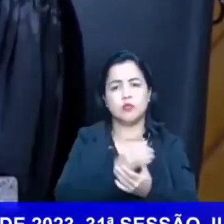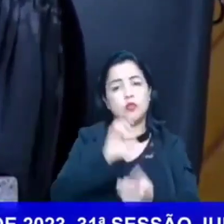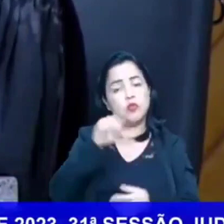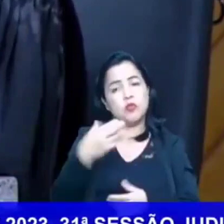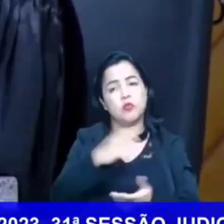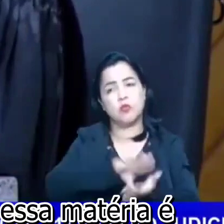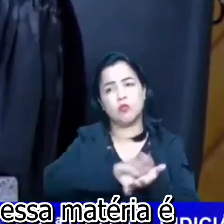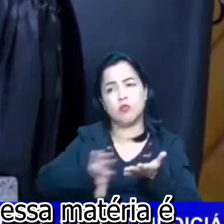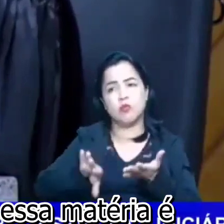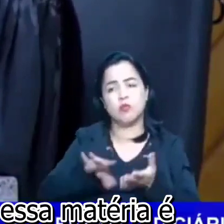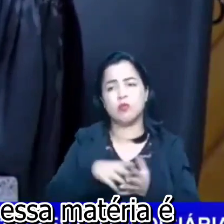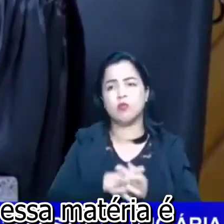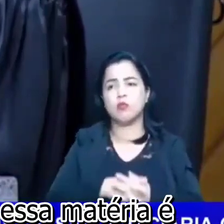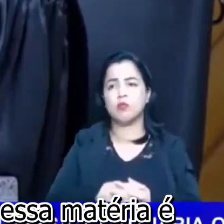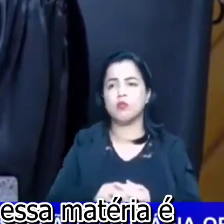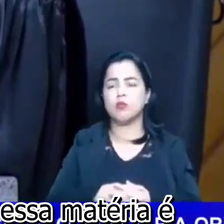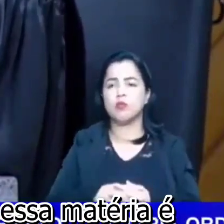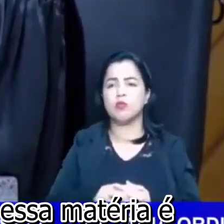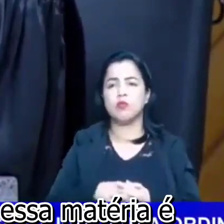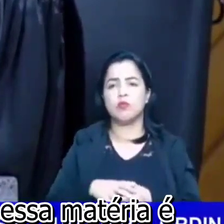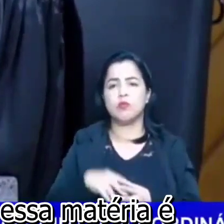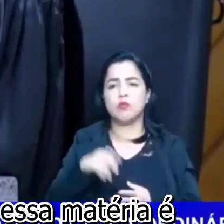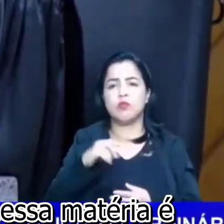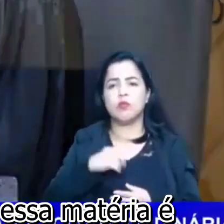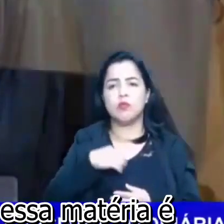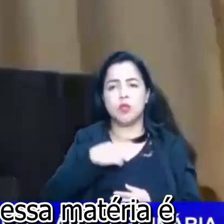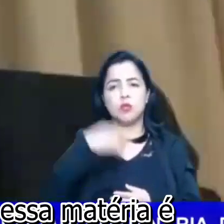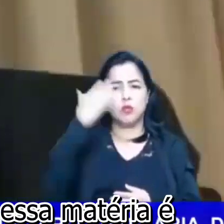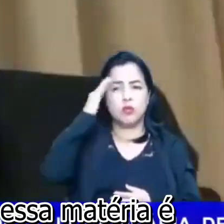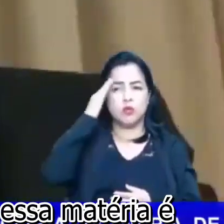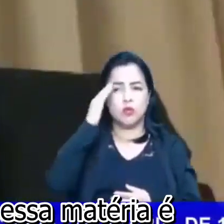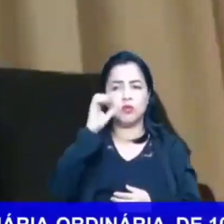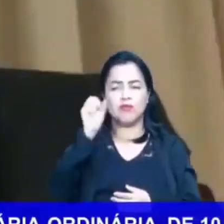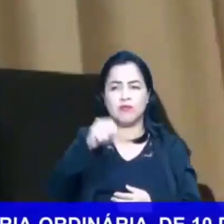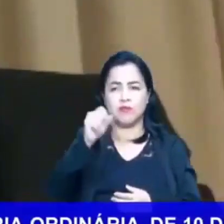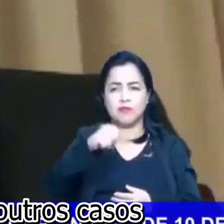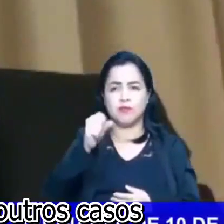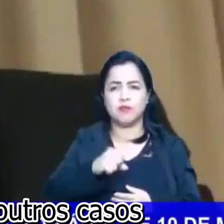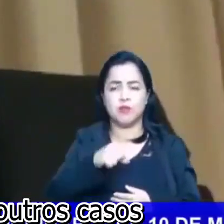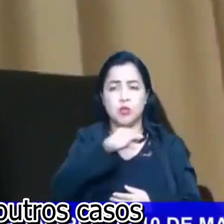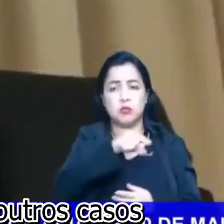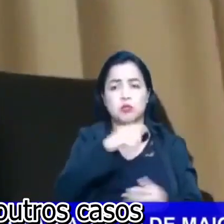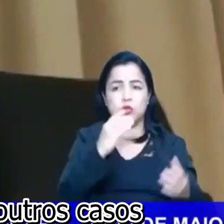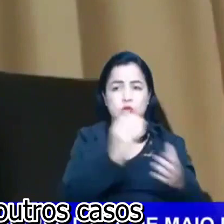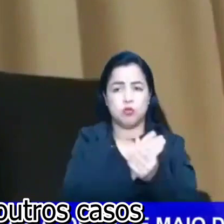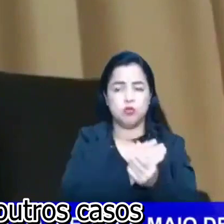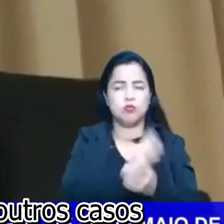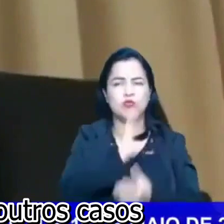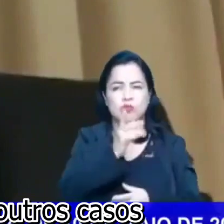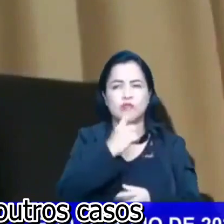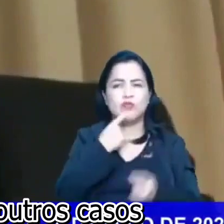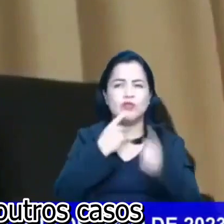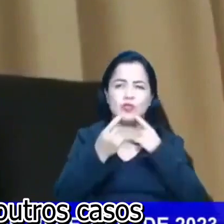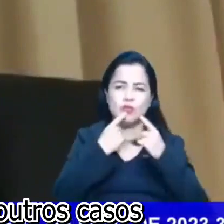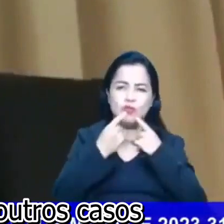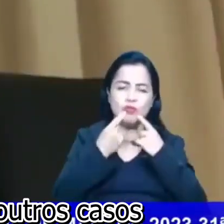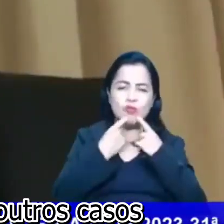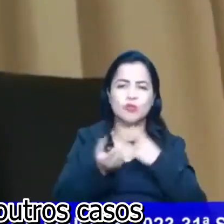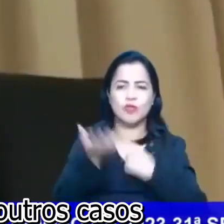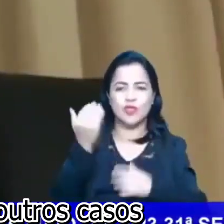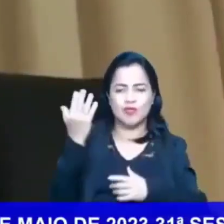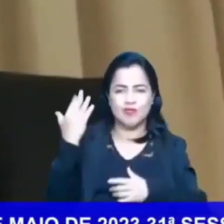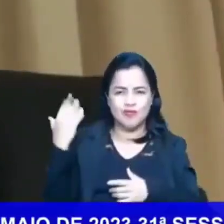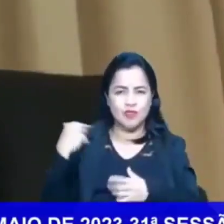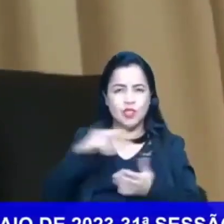pauta? Senhor presidente, eu entendo que sim, até porque essa matéria é uma matéria que já foi debatida na Corte, né, em muitos